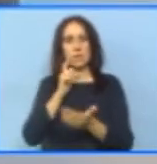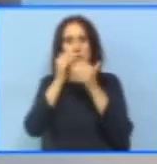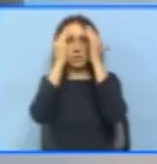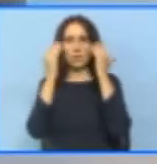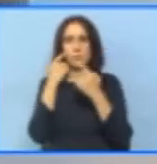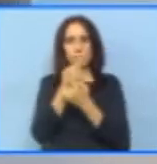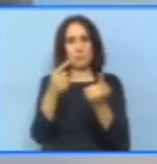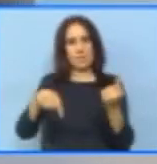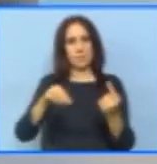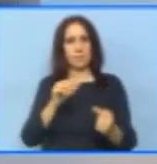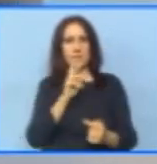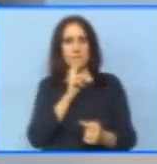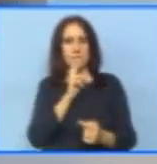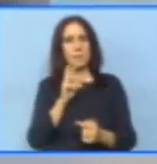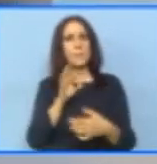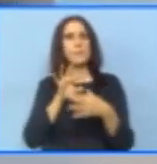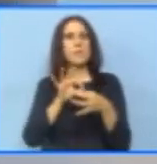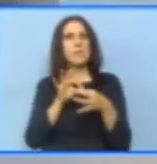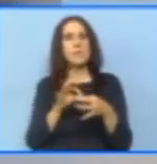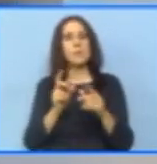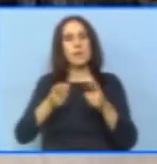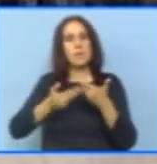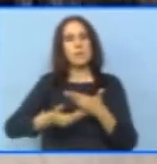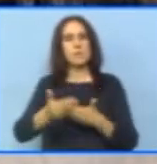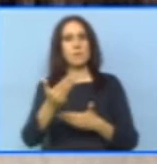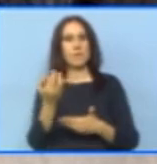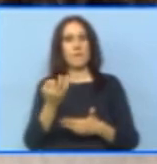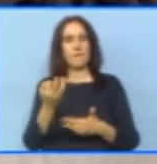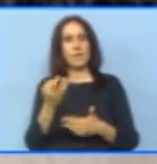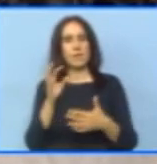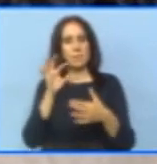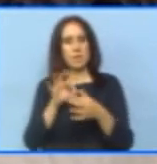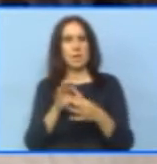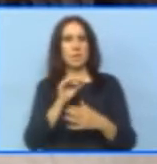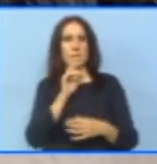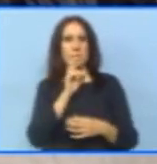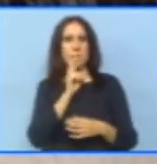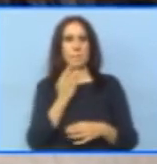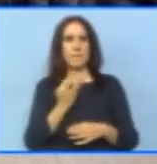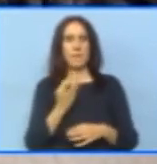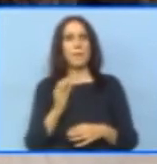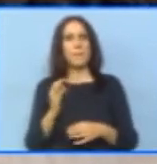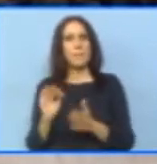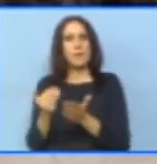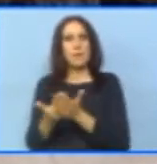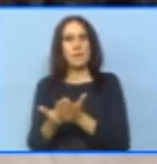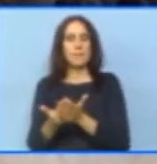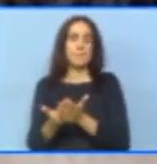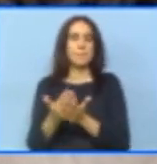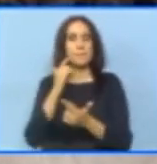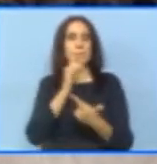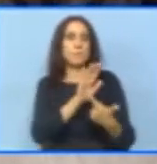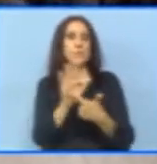E, portanto, esta ligação, este início é também ligado com Fátima exatamente para